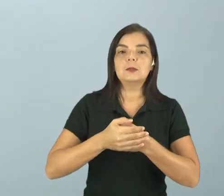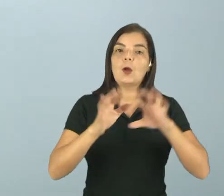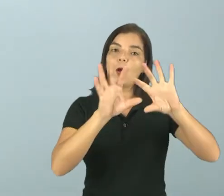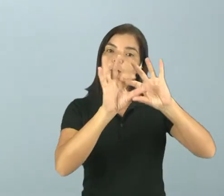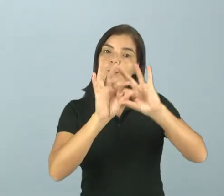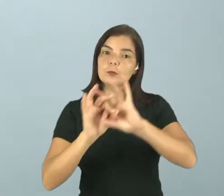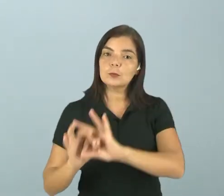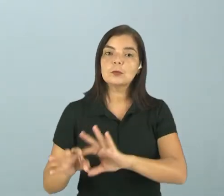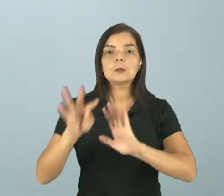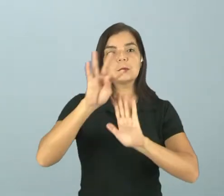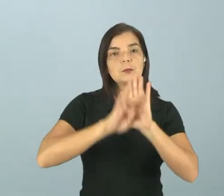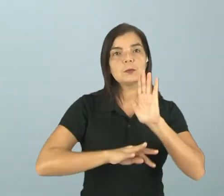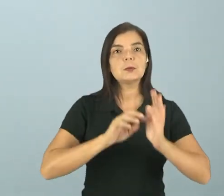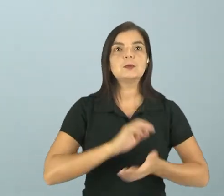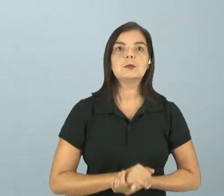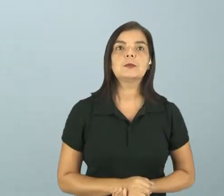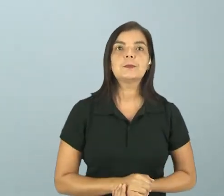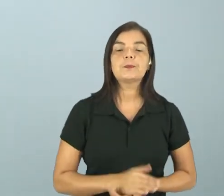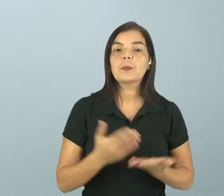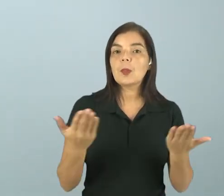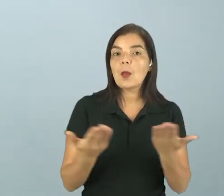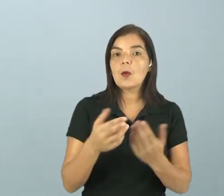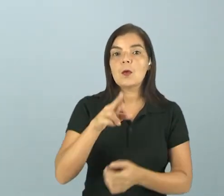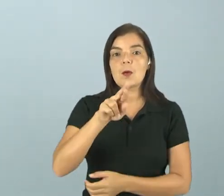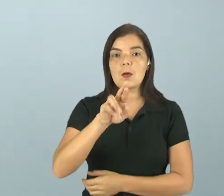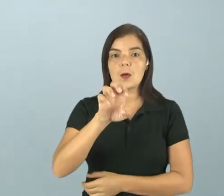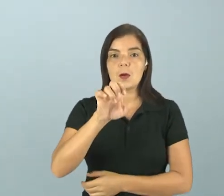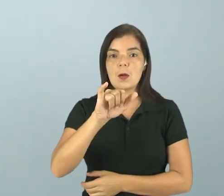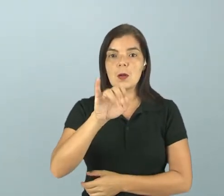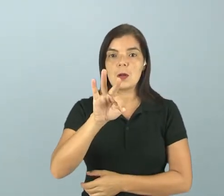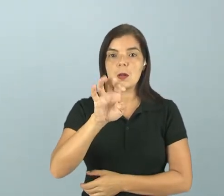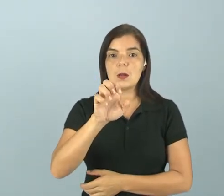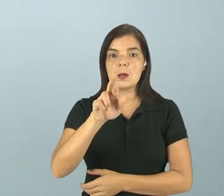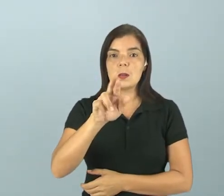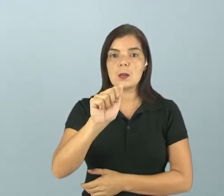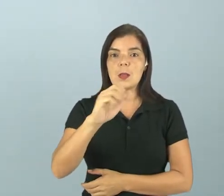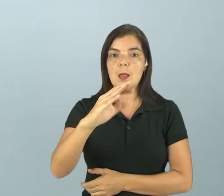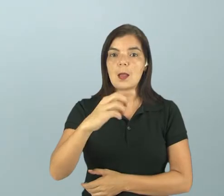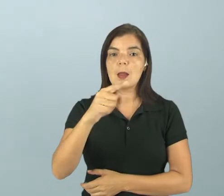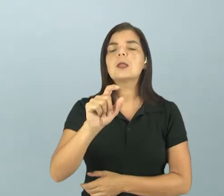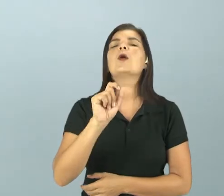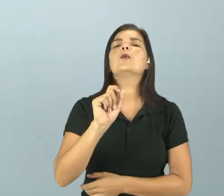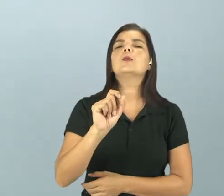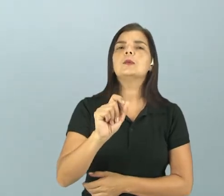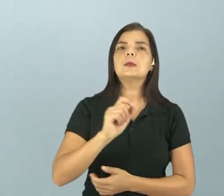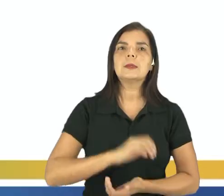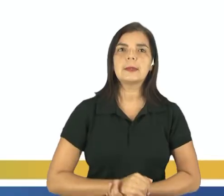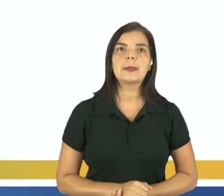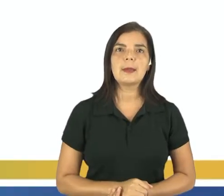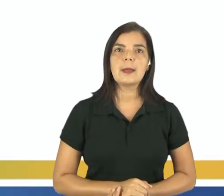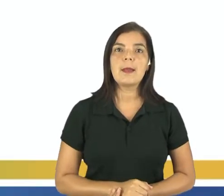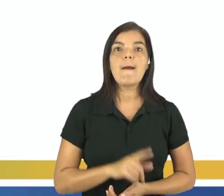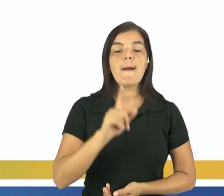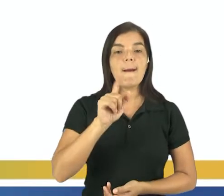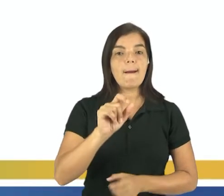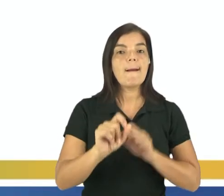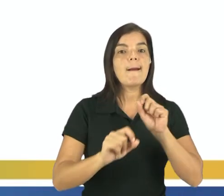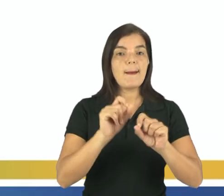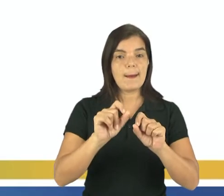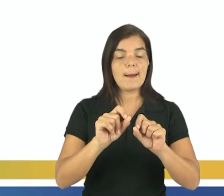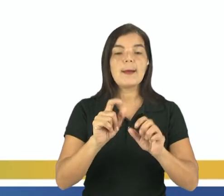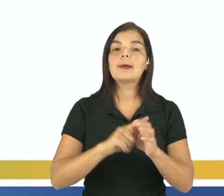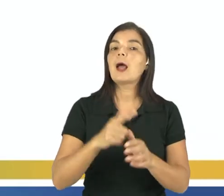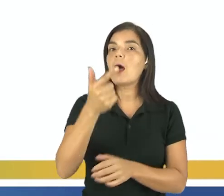coesão desse seu texto. Agora nós temos a reiteração. O que é a reiteração? A